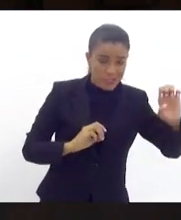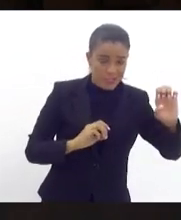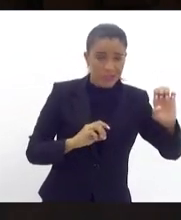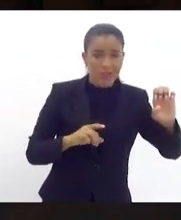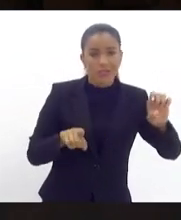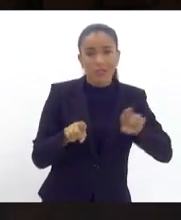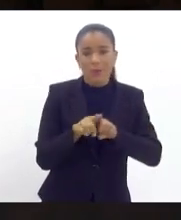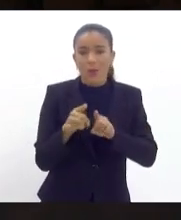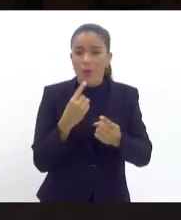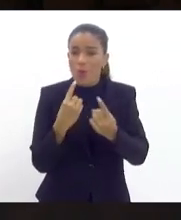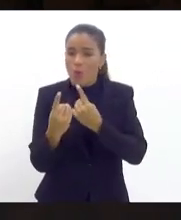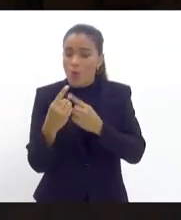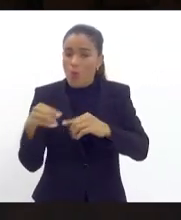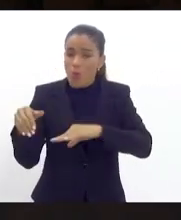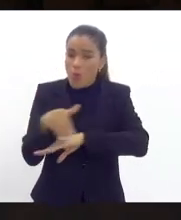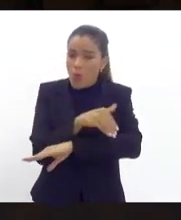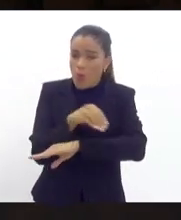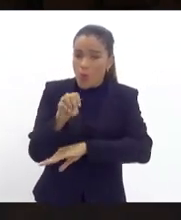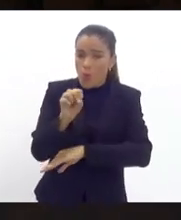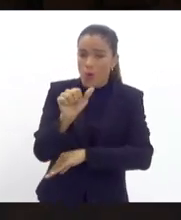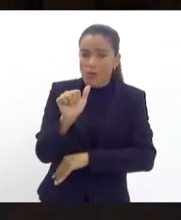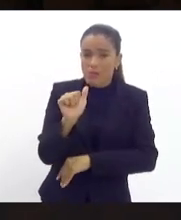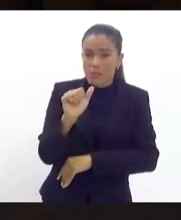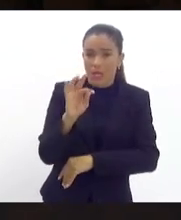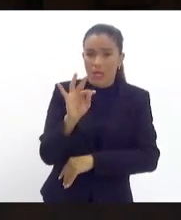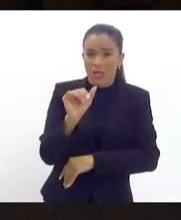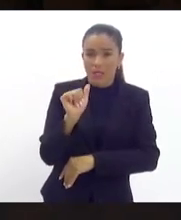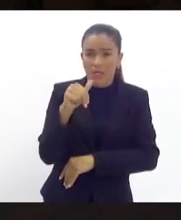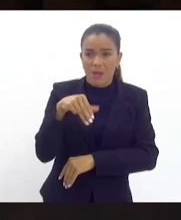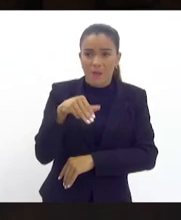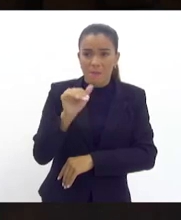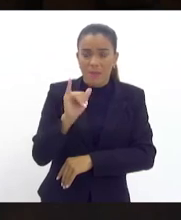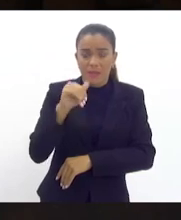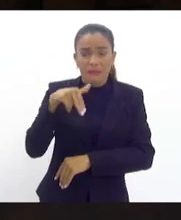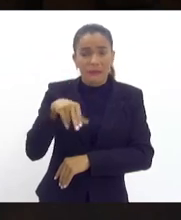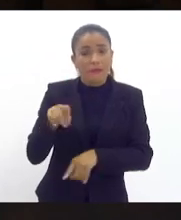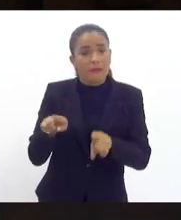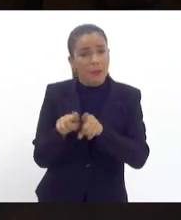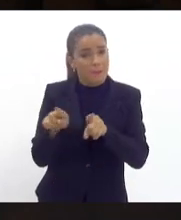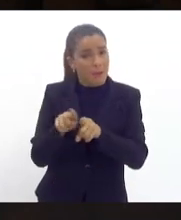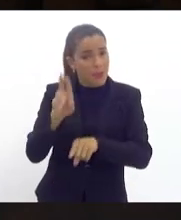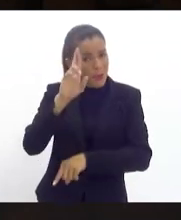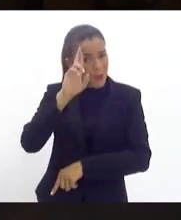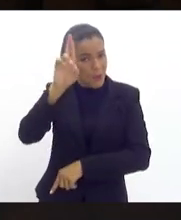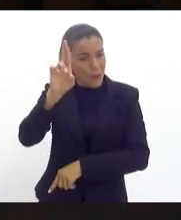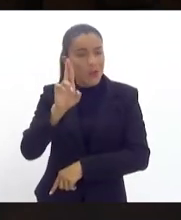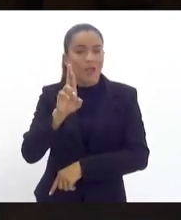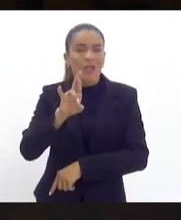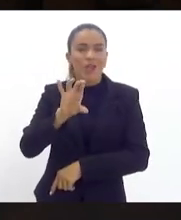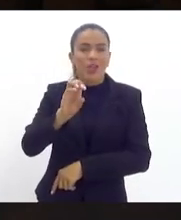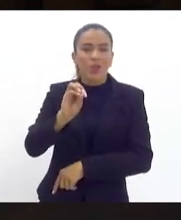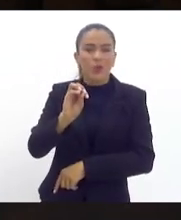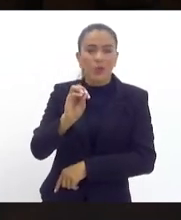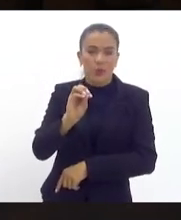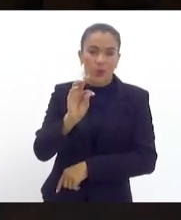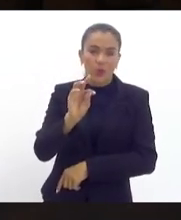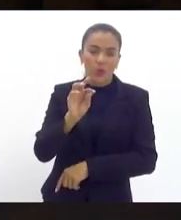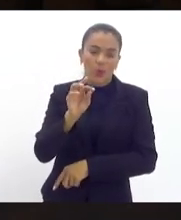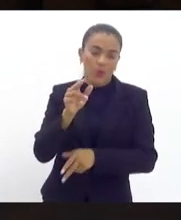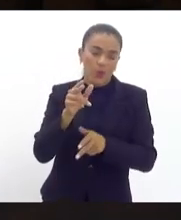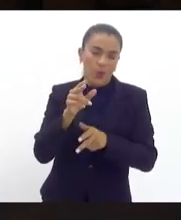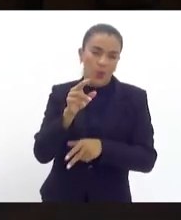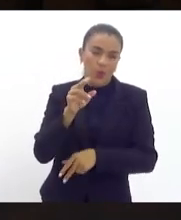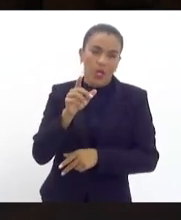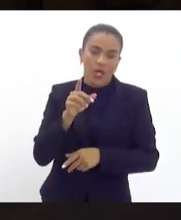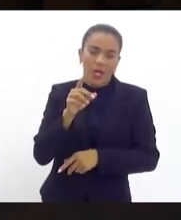essa tamine tem um grande terreno que também é da Rio Trilhos né que tá fazendo Costas com novo colégio